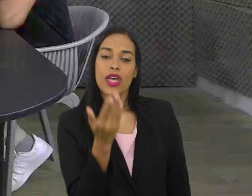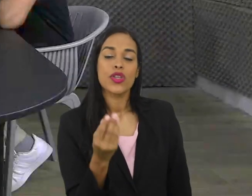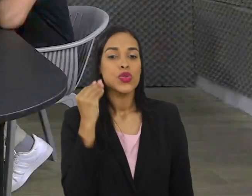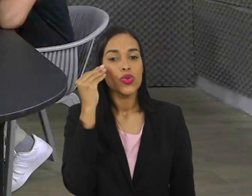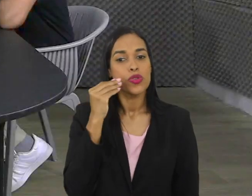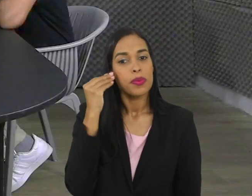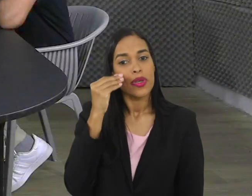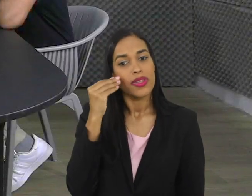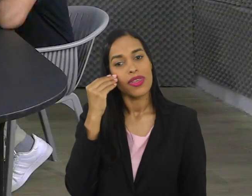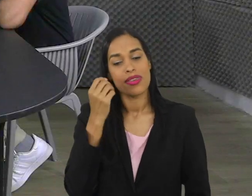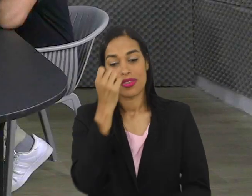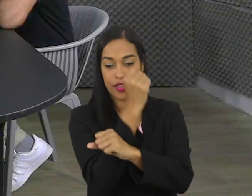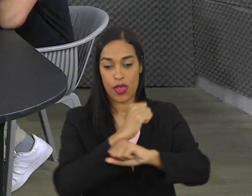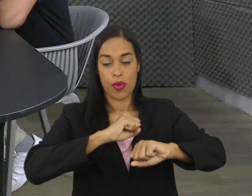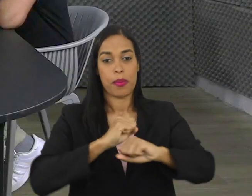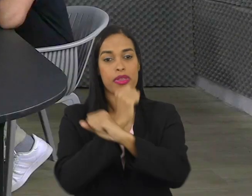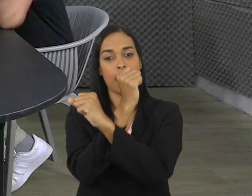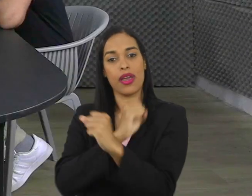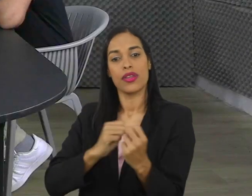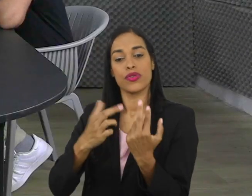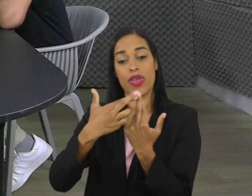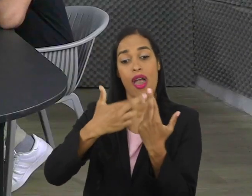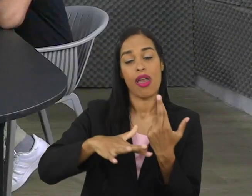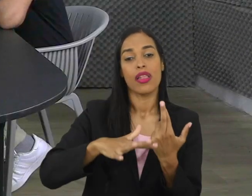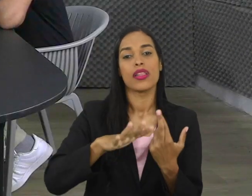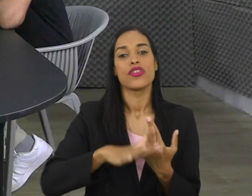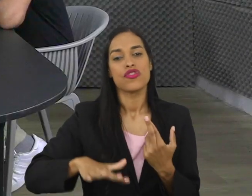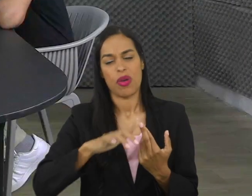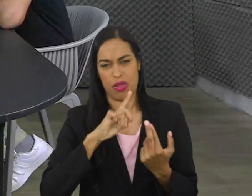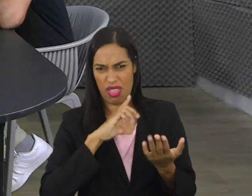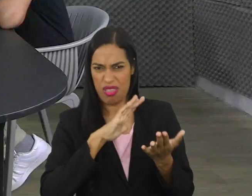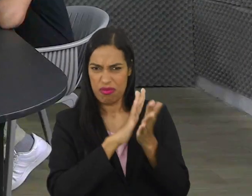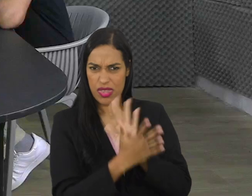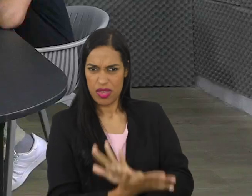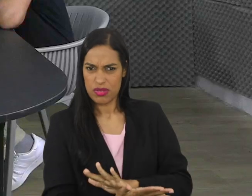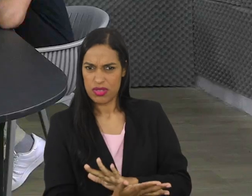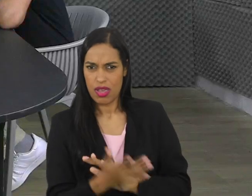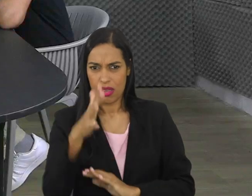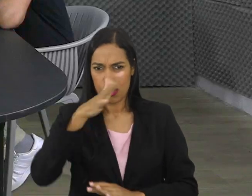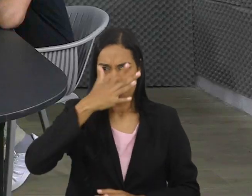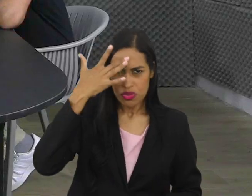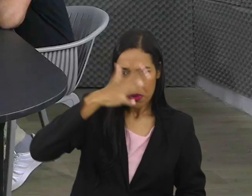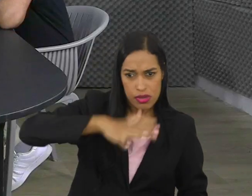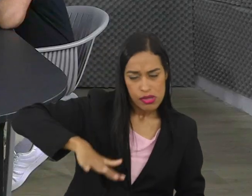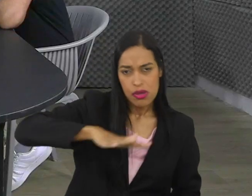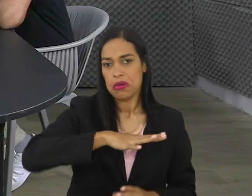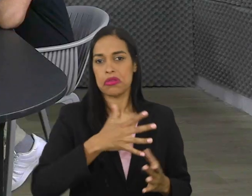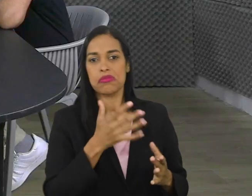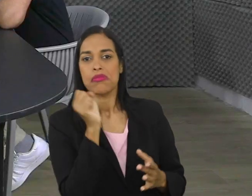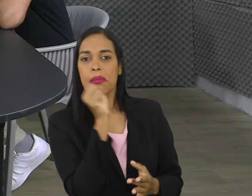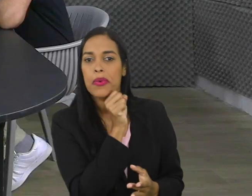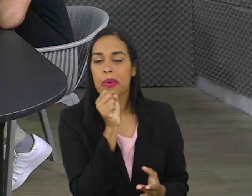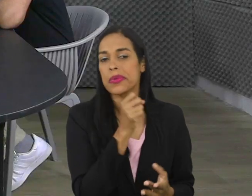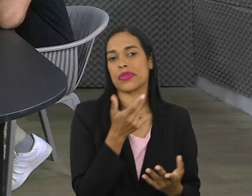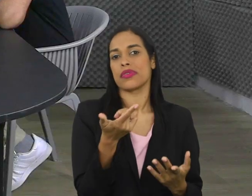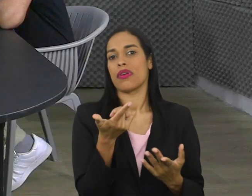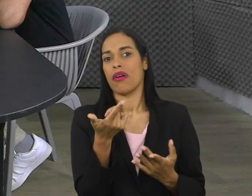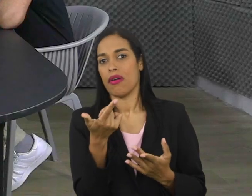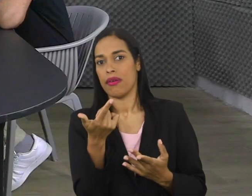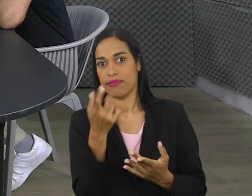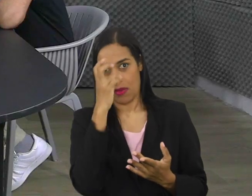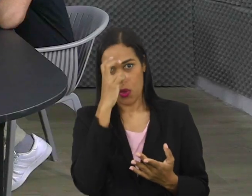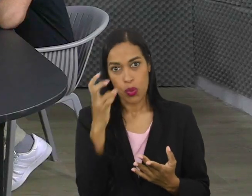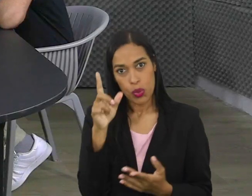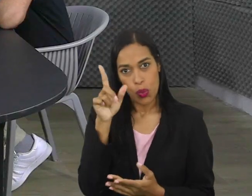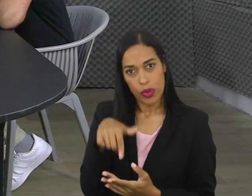tua experiência com o maracatu e a religião, existe preconceito das pessoas em relação à música, em